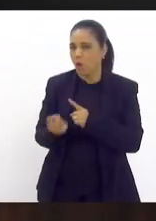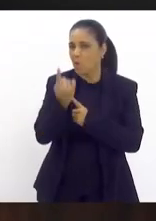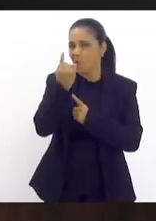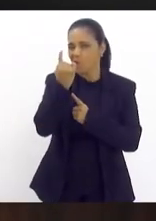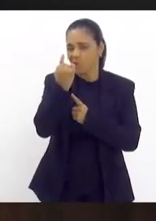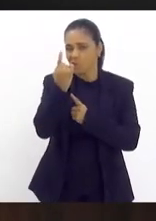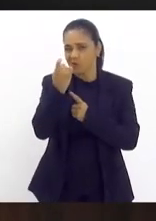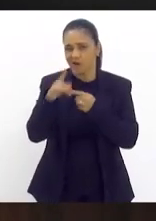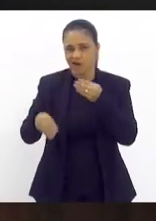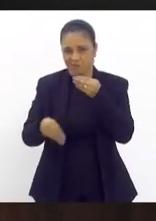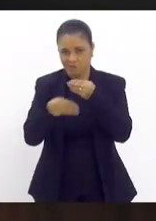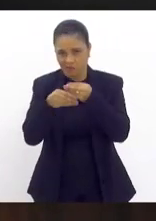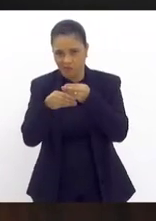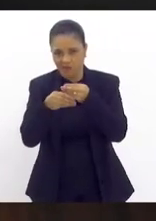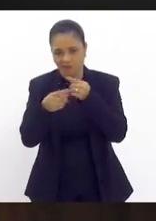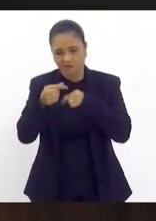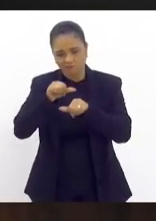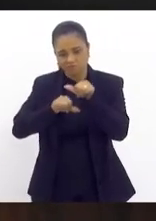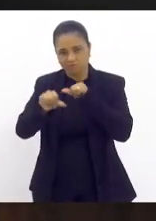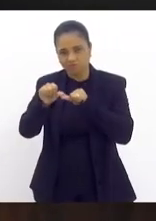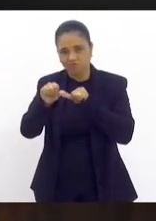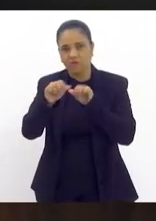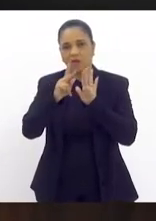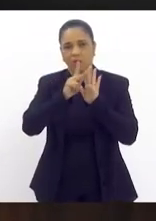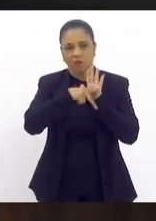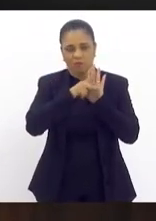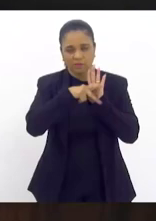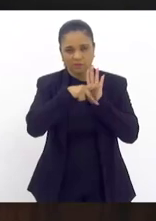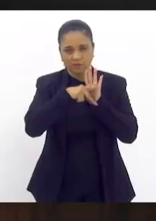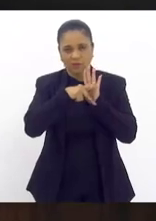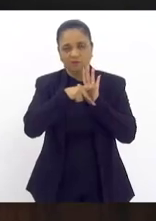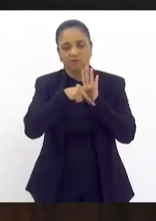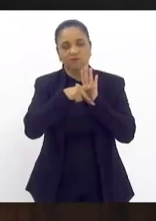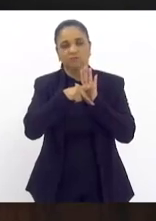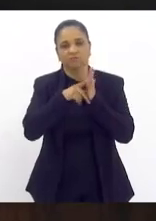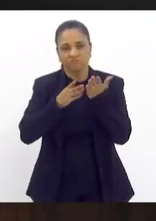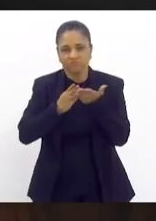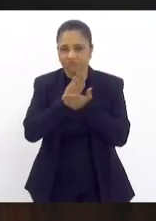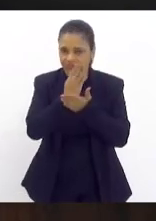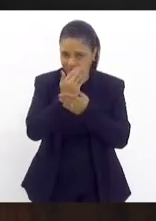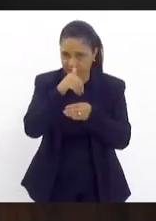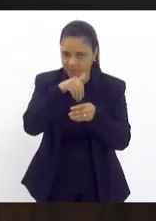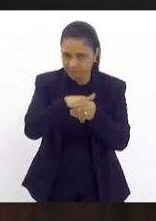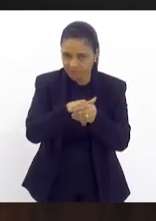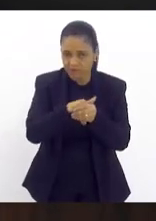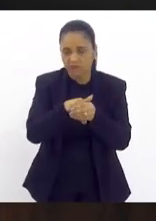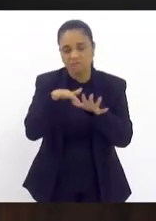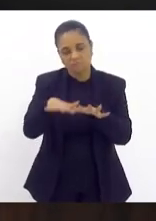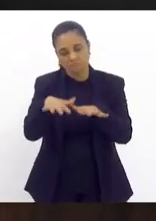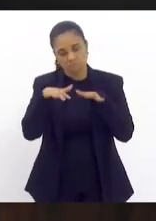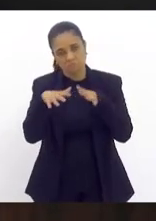foi colocada para chegar a um acordo, para que o projeto consiga tramitar, se o parlamento